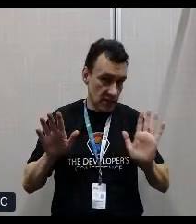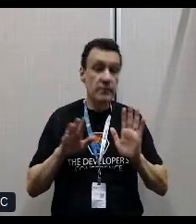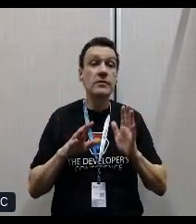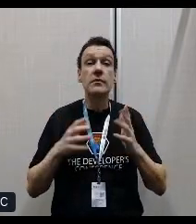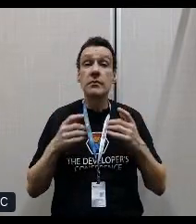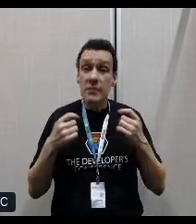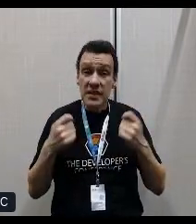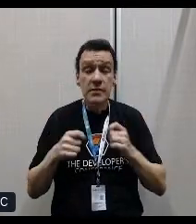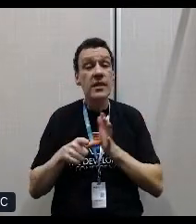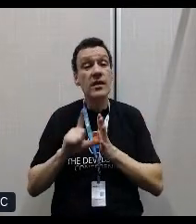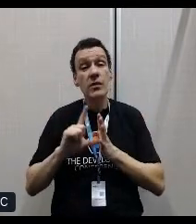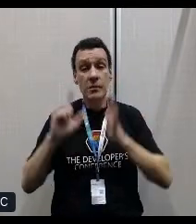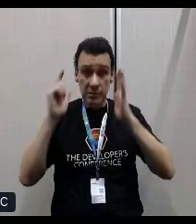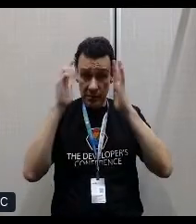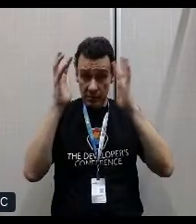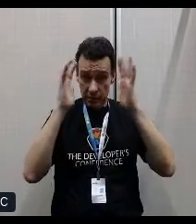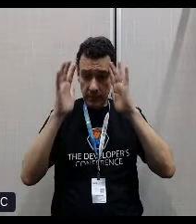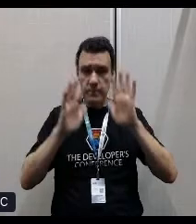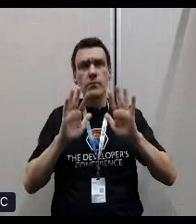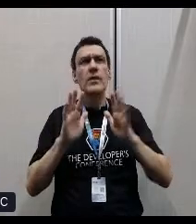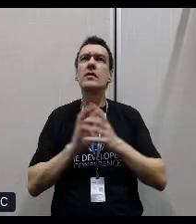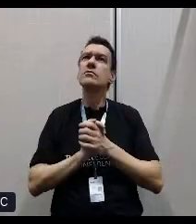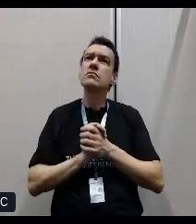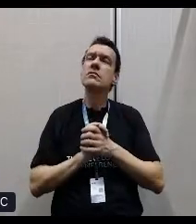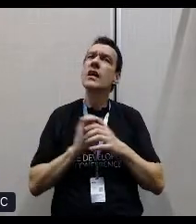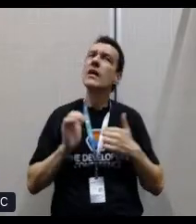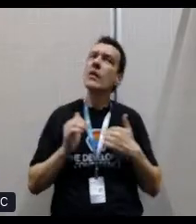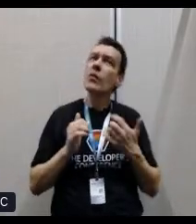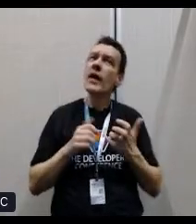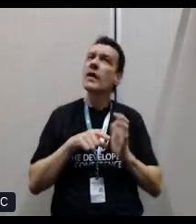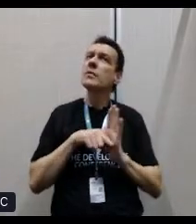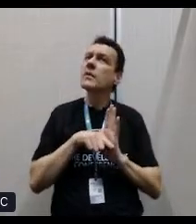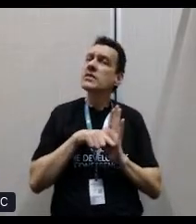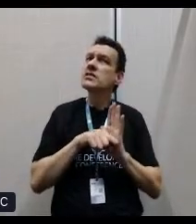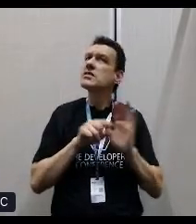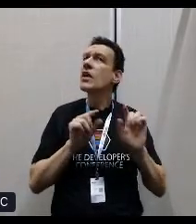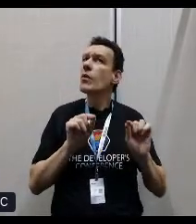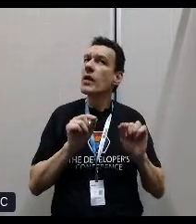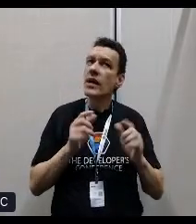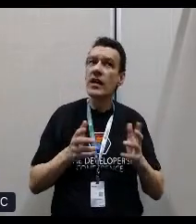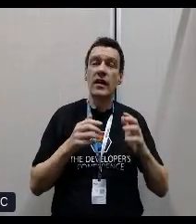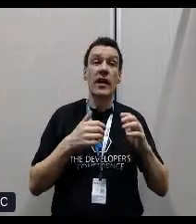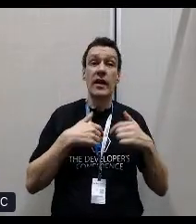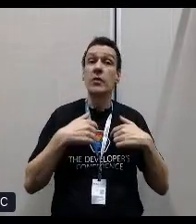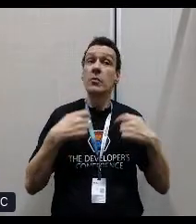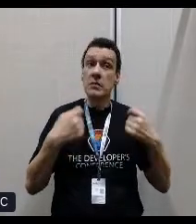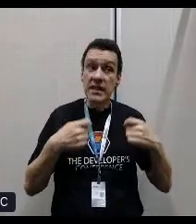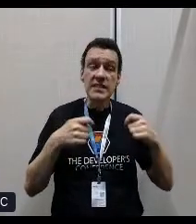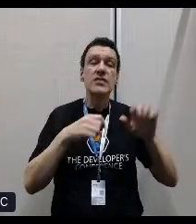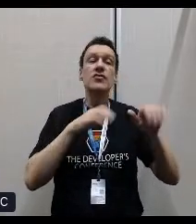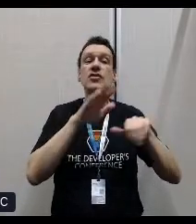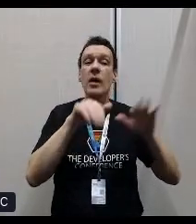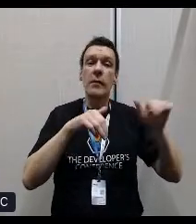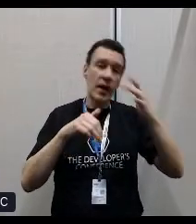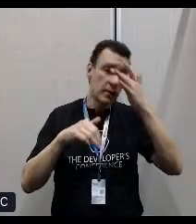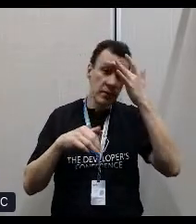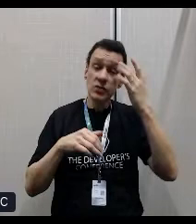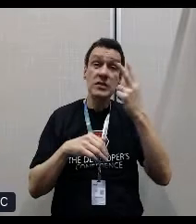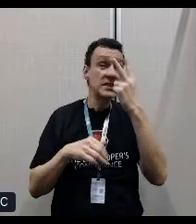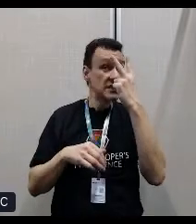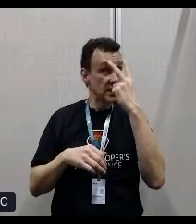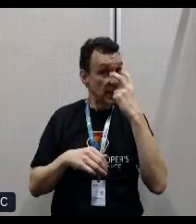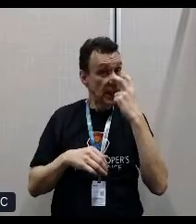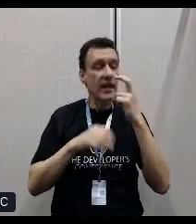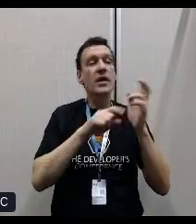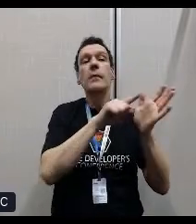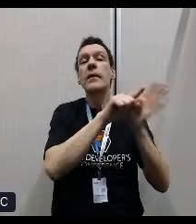posso pesquisar, entrevistar pessoas com deficiência visual para ver como é que é o caso de uso